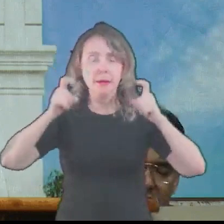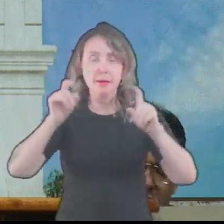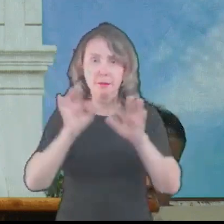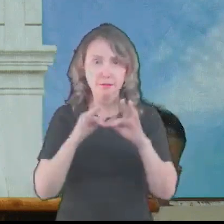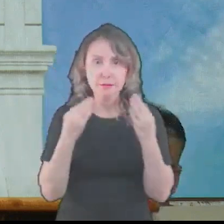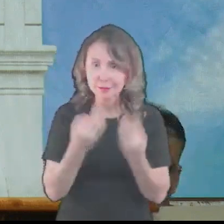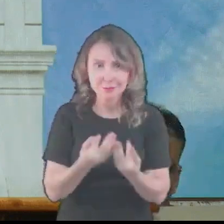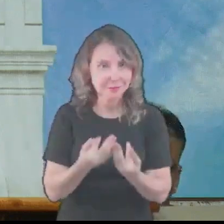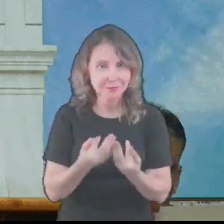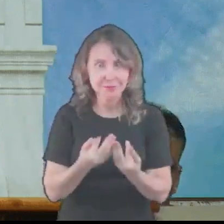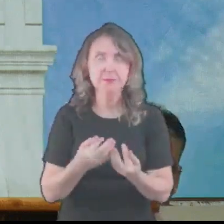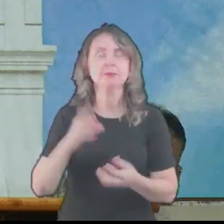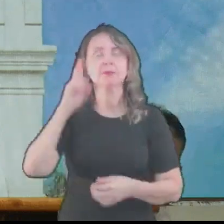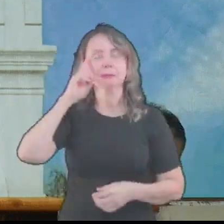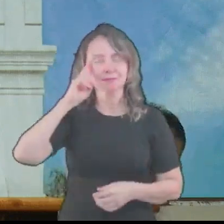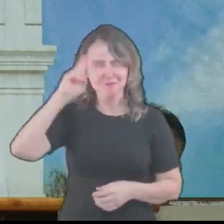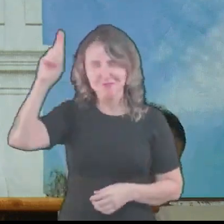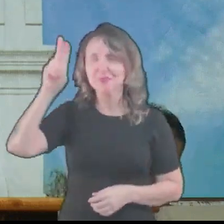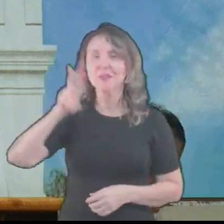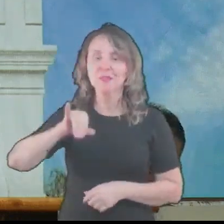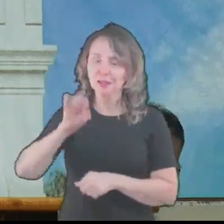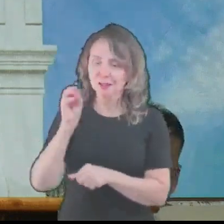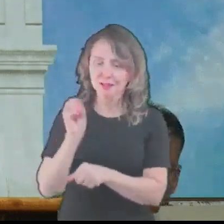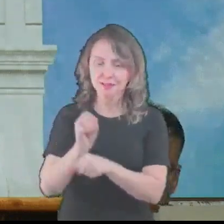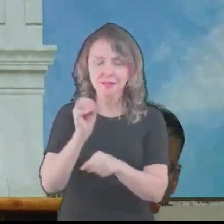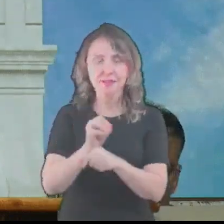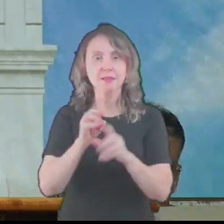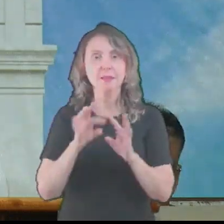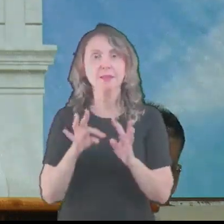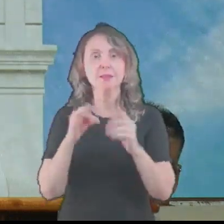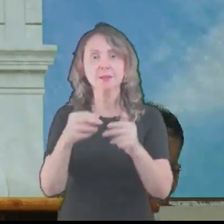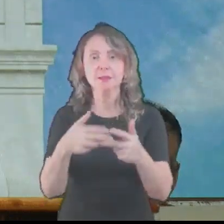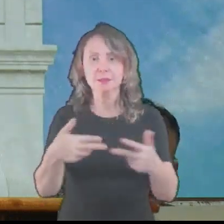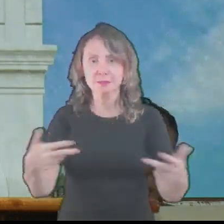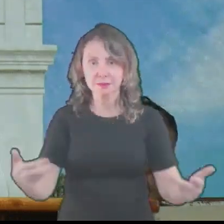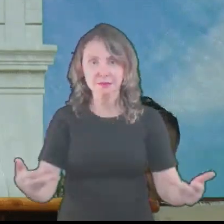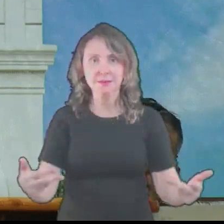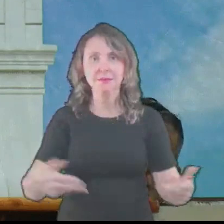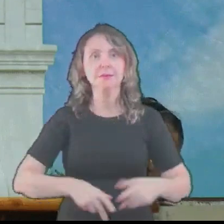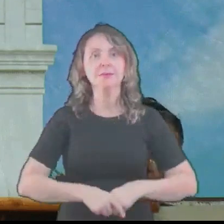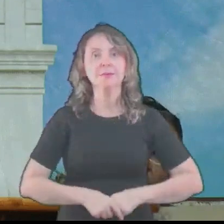família. O Senhor cuidará de todas as coisas.